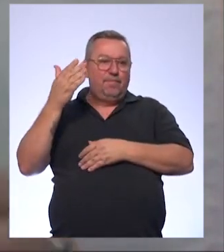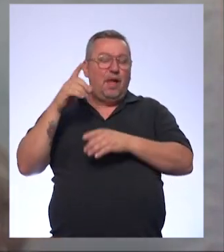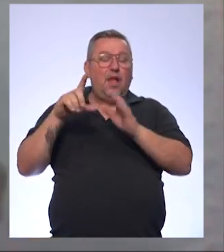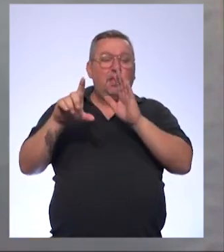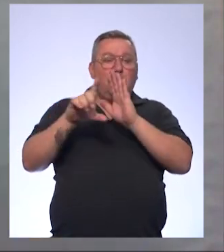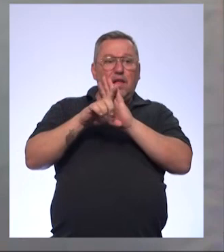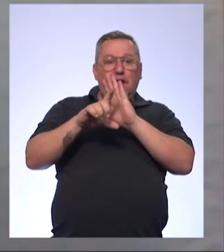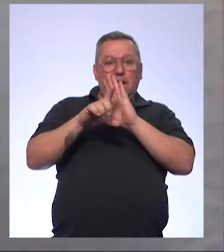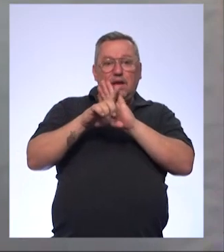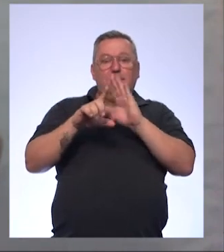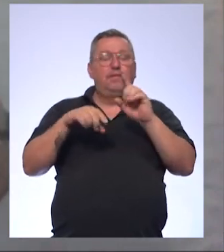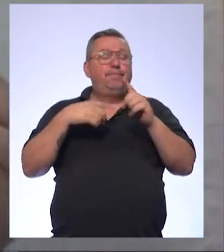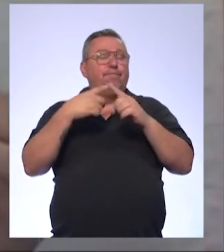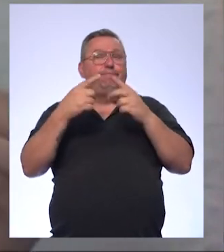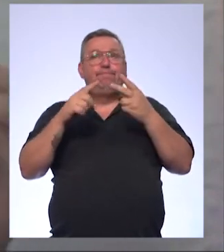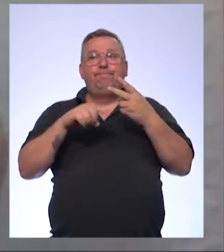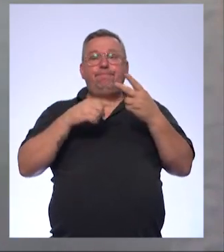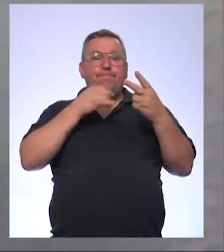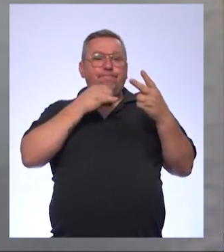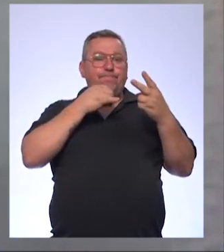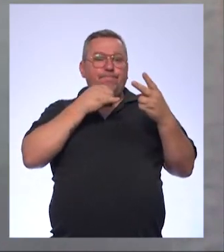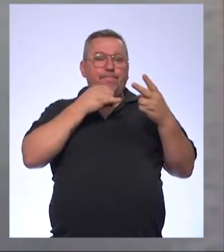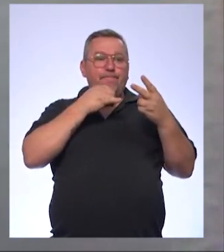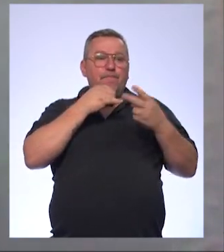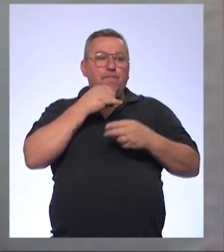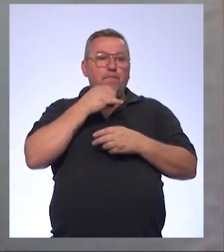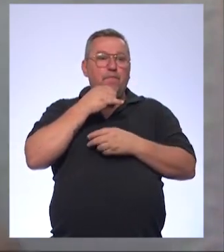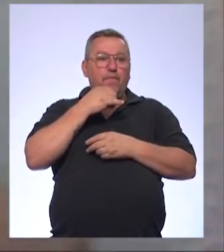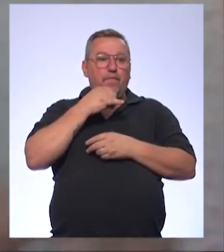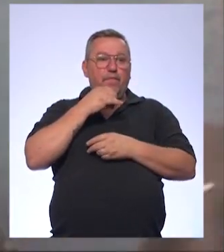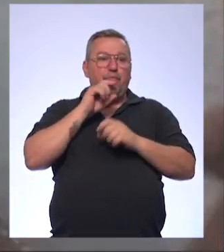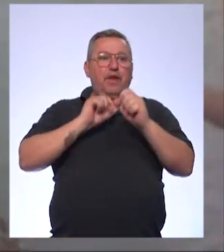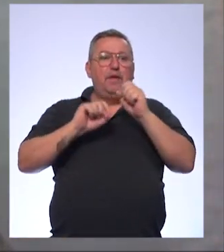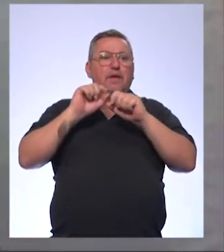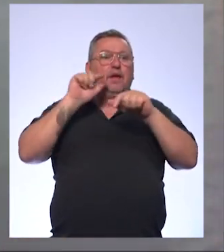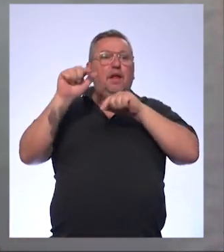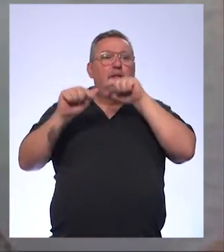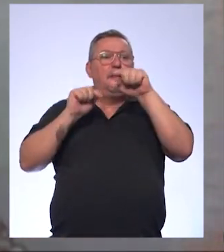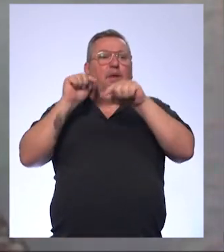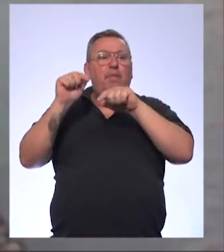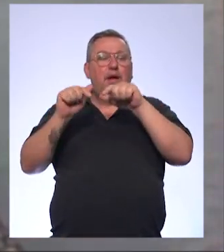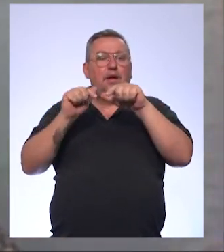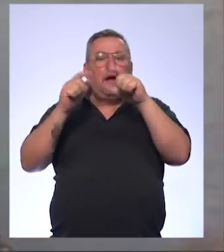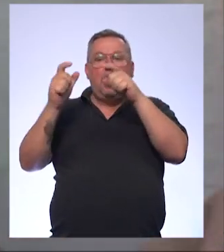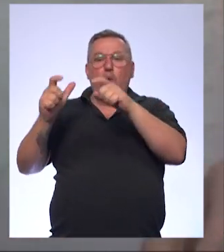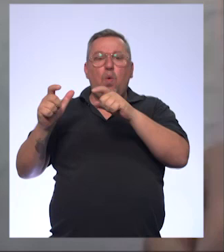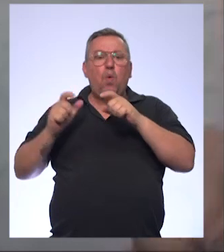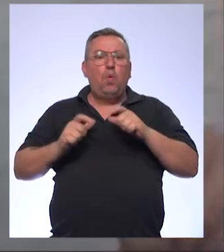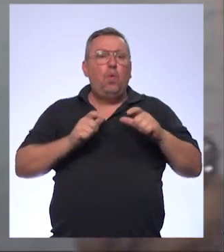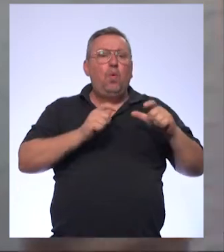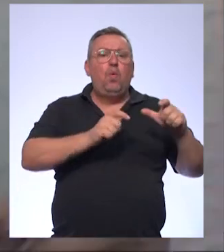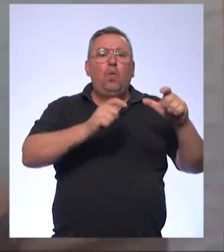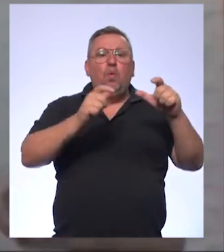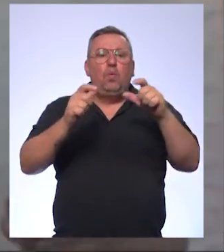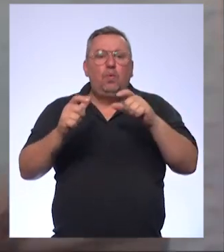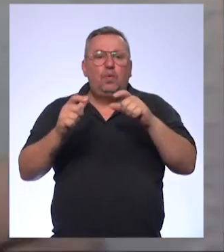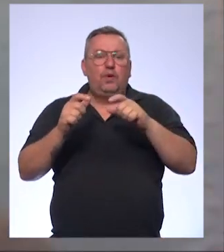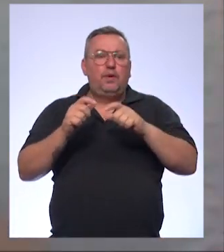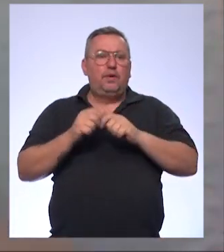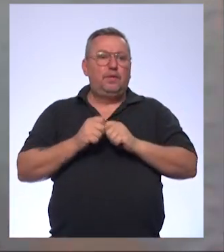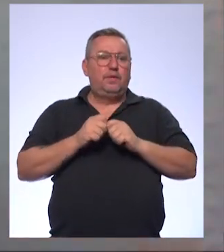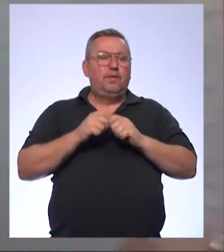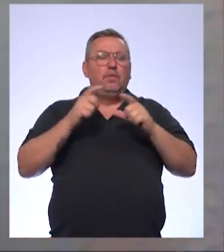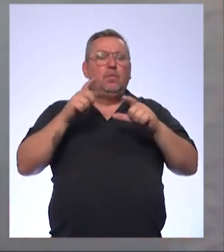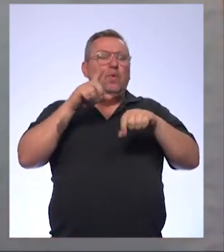leis, eles decidiam, por exemplo, quem ia trabalhar em qual parte, em